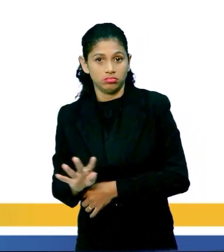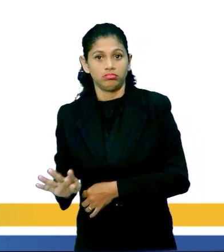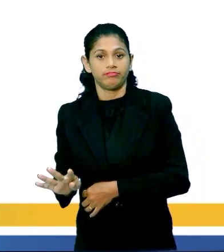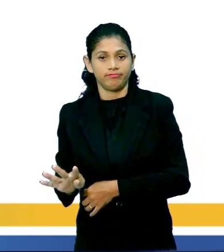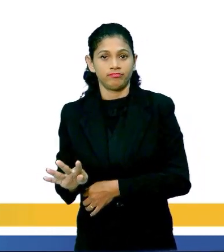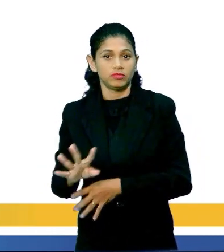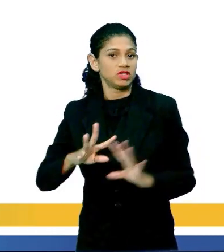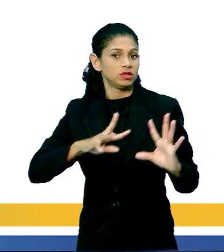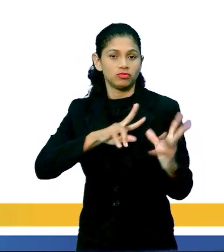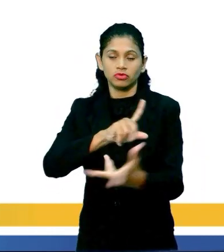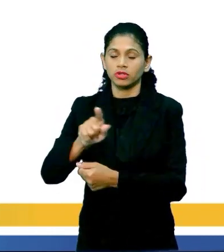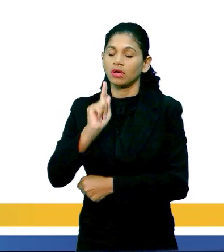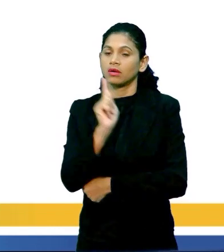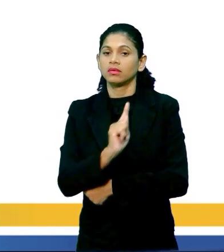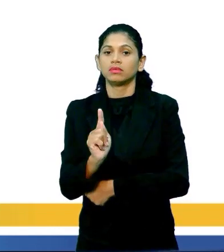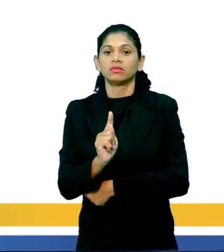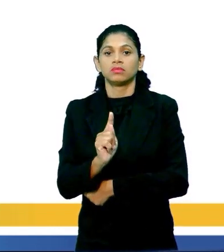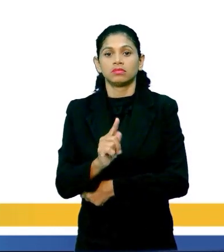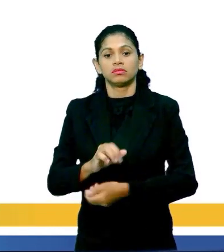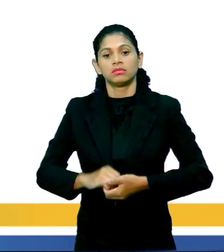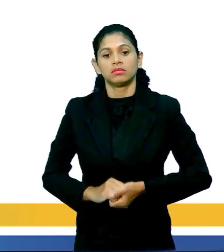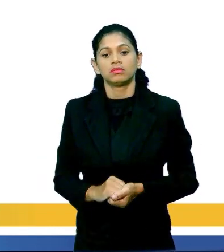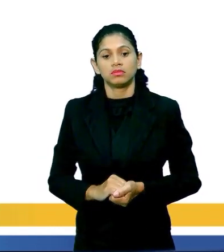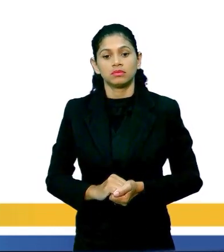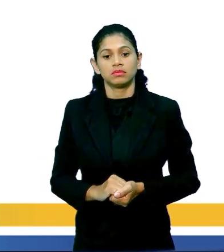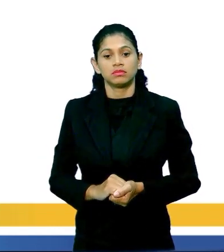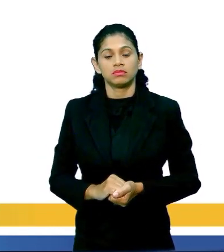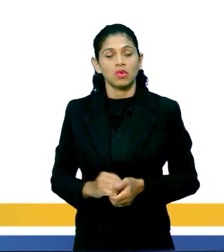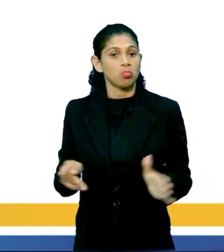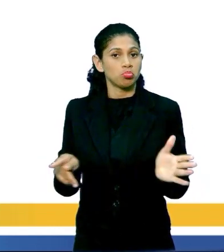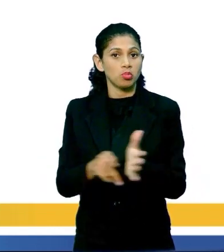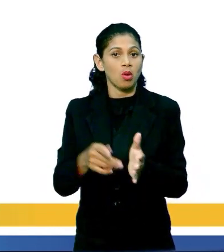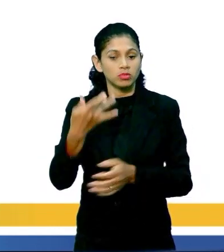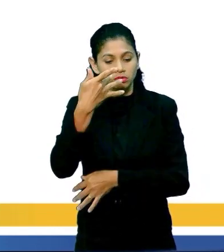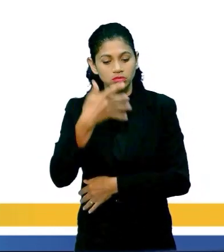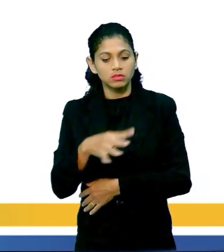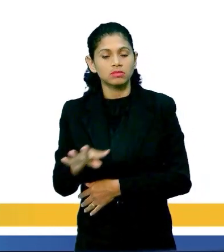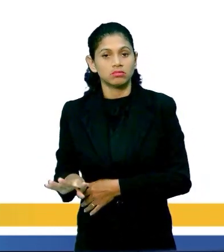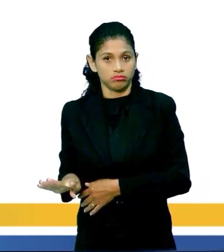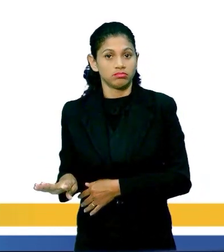público geral, ok? No caso ali, né, as pessoas que são